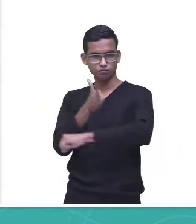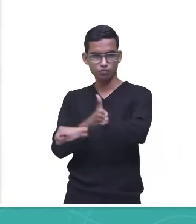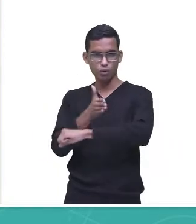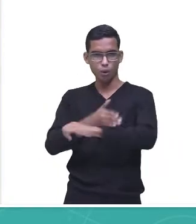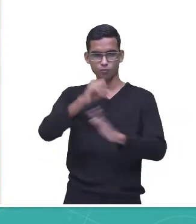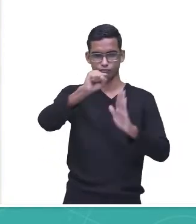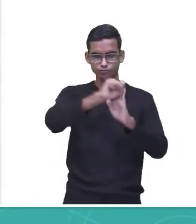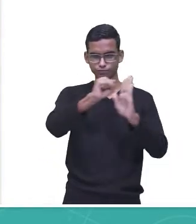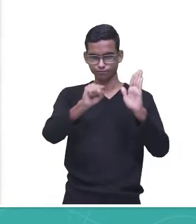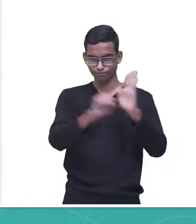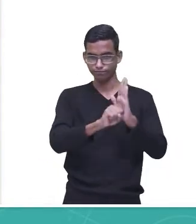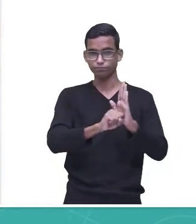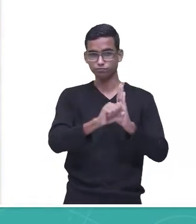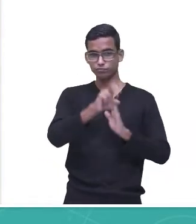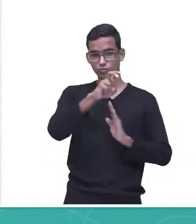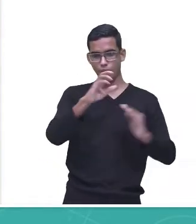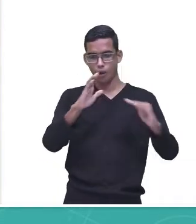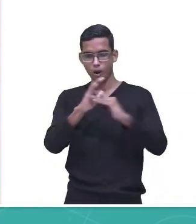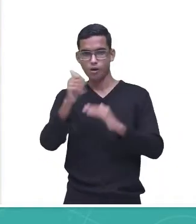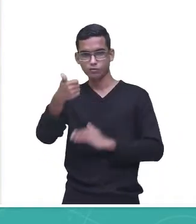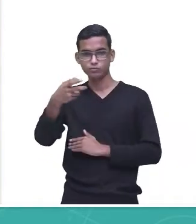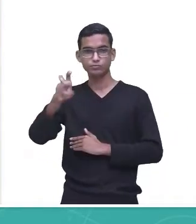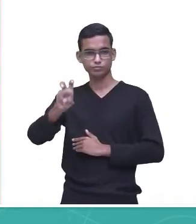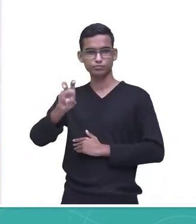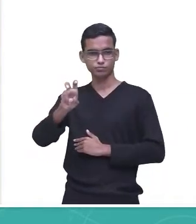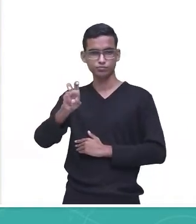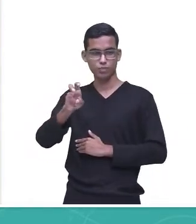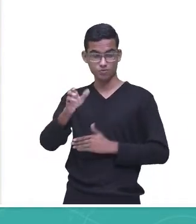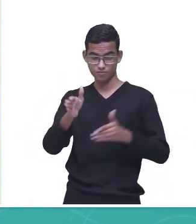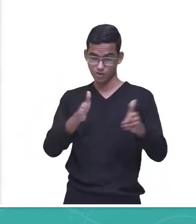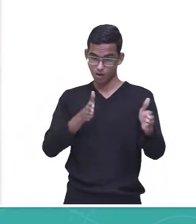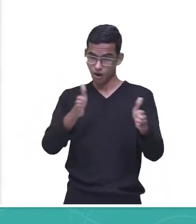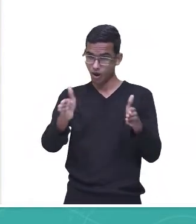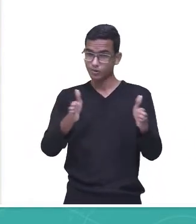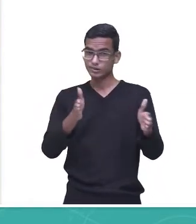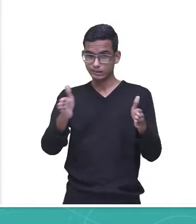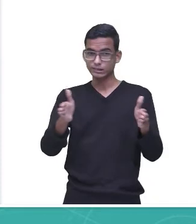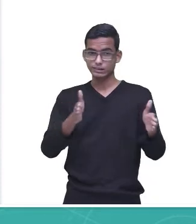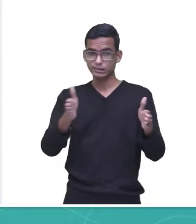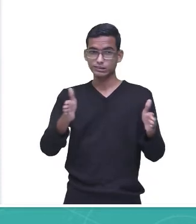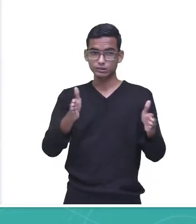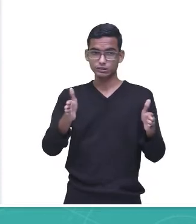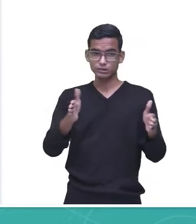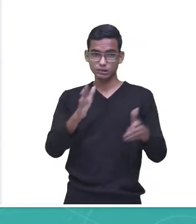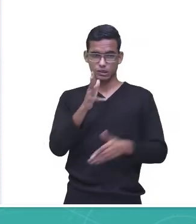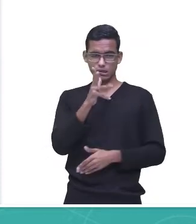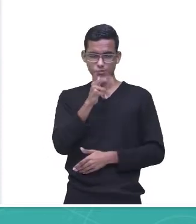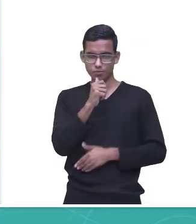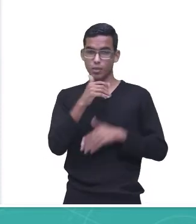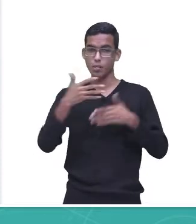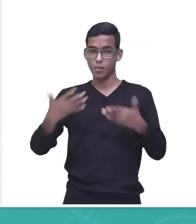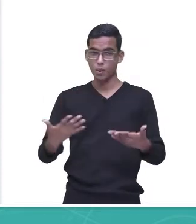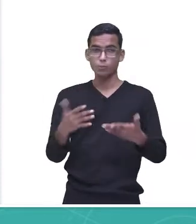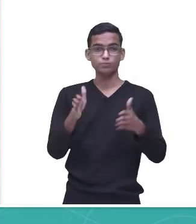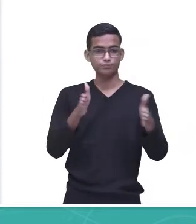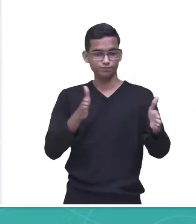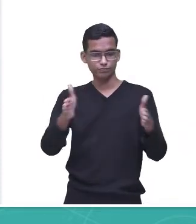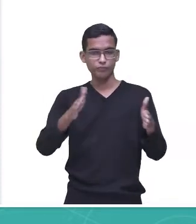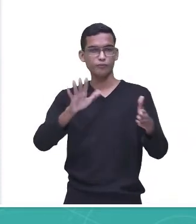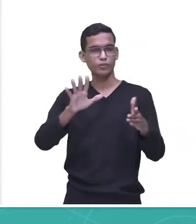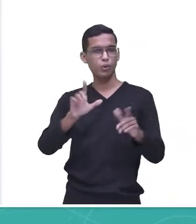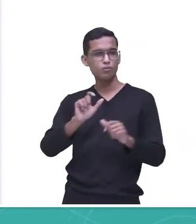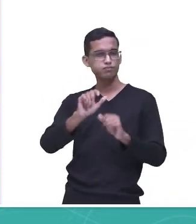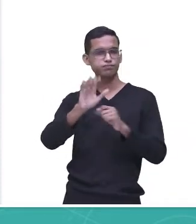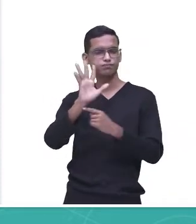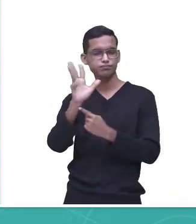V ao século XV, vocês sabem que foi um período muito grande. A arte europeia ela foi marcada por uma